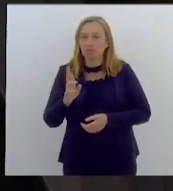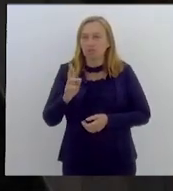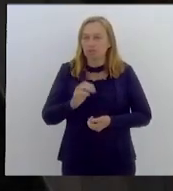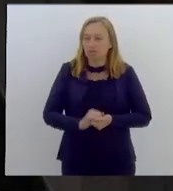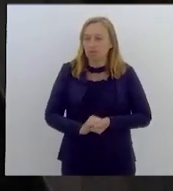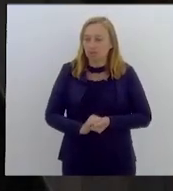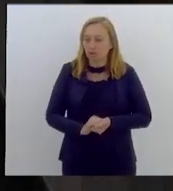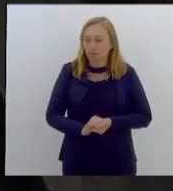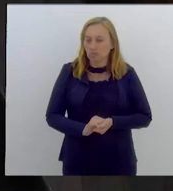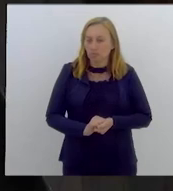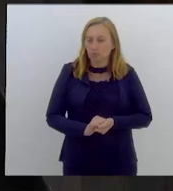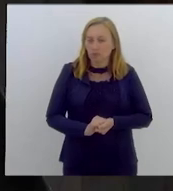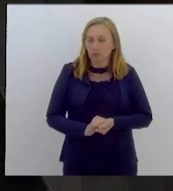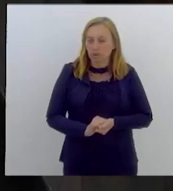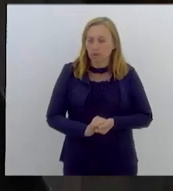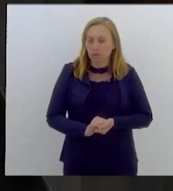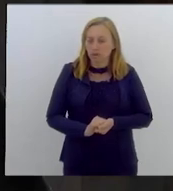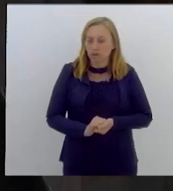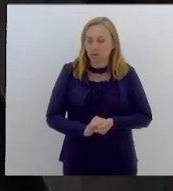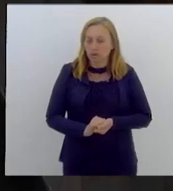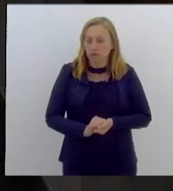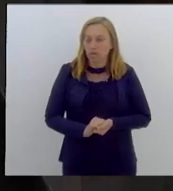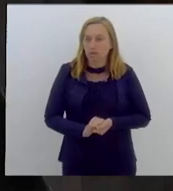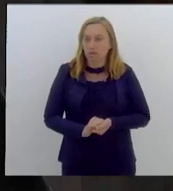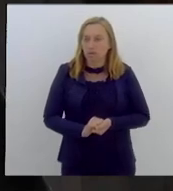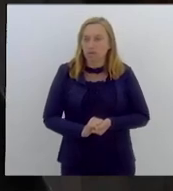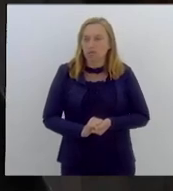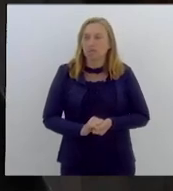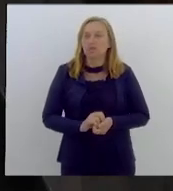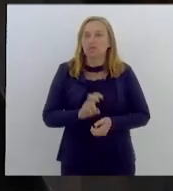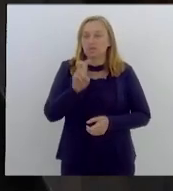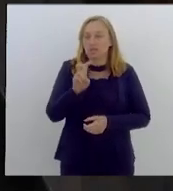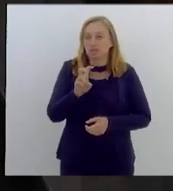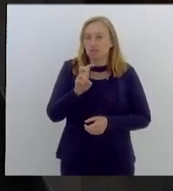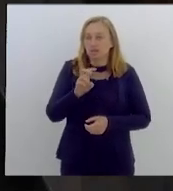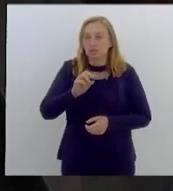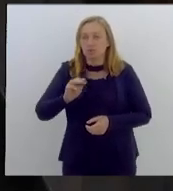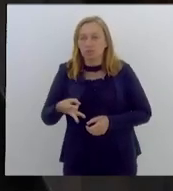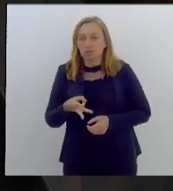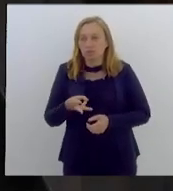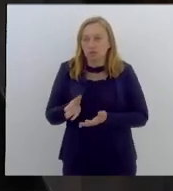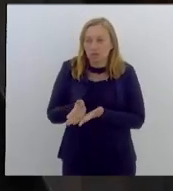consequência, menos 5 bilhões de arrecadação,